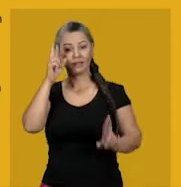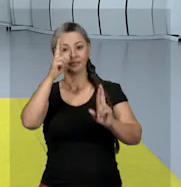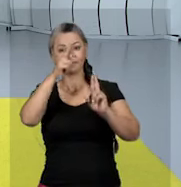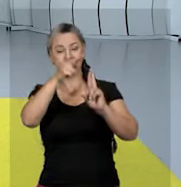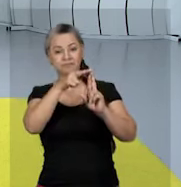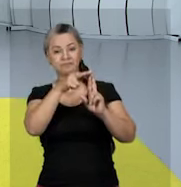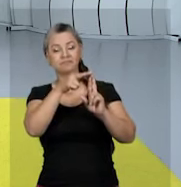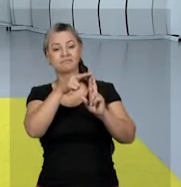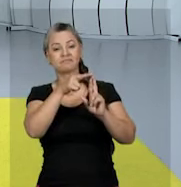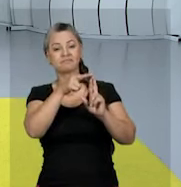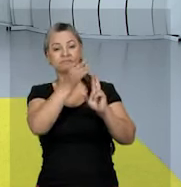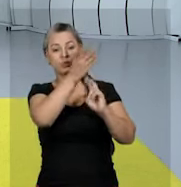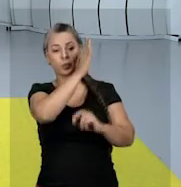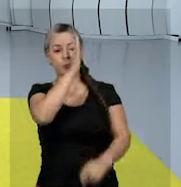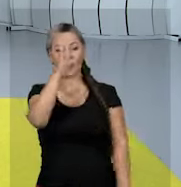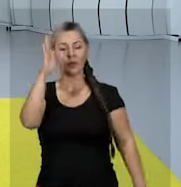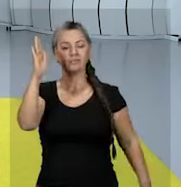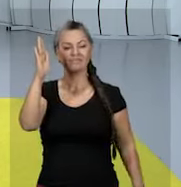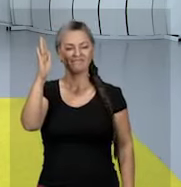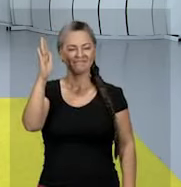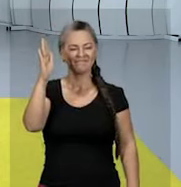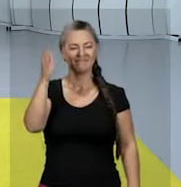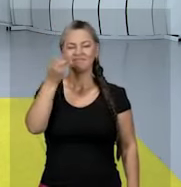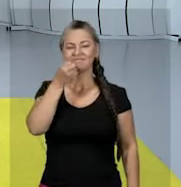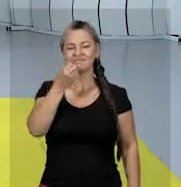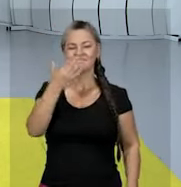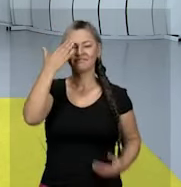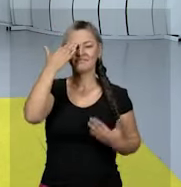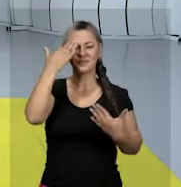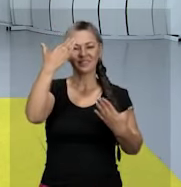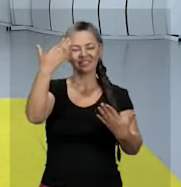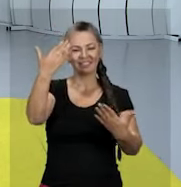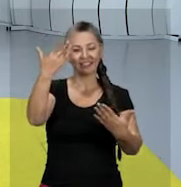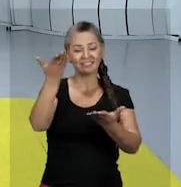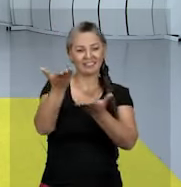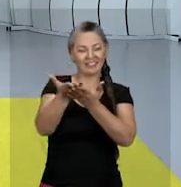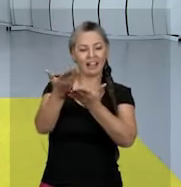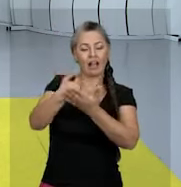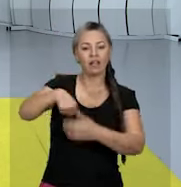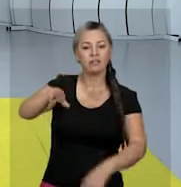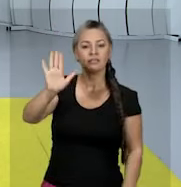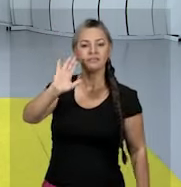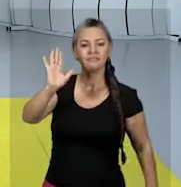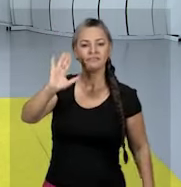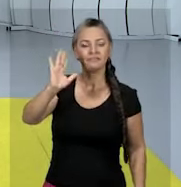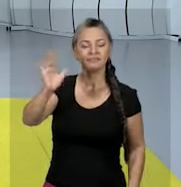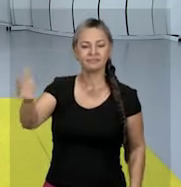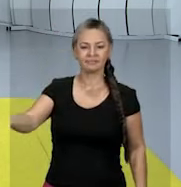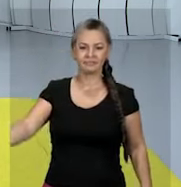trabalho. Muito obrigada pela aula de hoje e até a próxima!